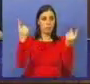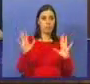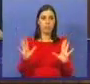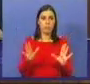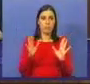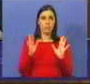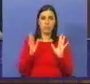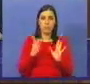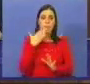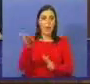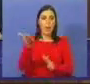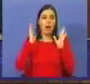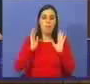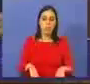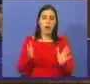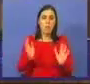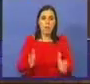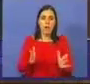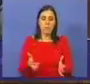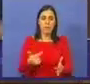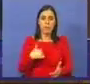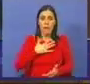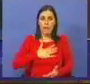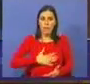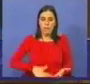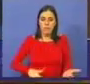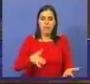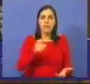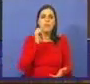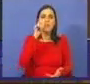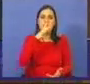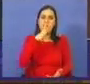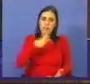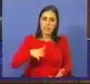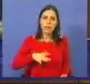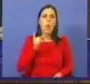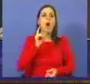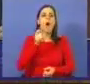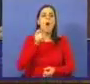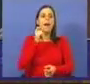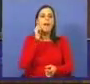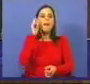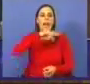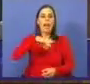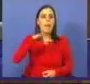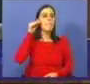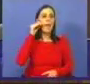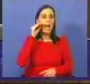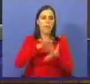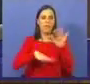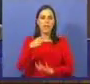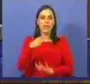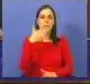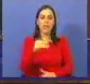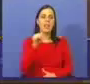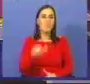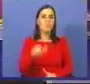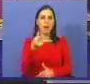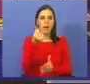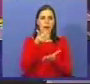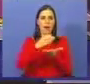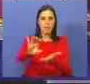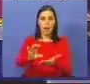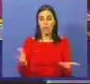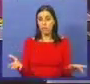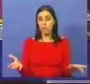não estão a recorrer a esse aval, eu queria, Sr. Ministro, que nos dissesse quais são os bancos que estão a processar pedidos de aval.